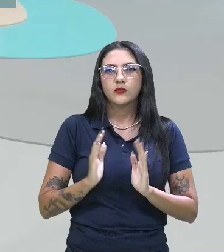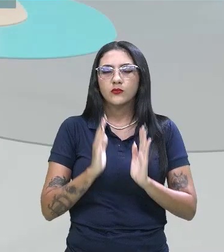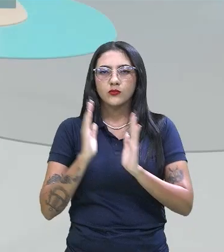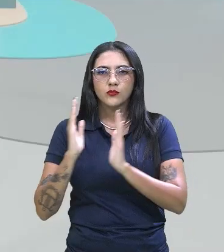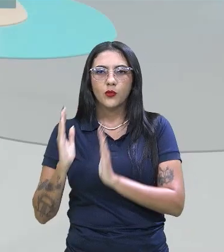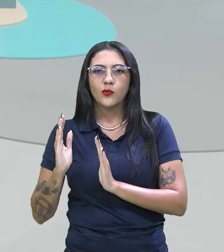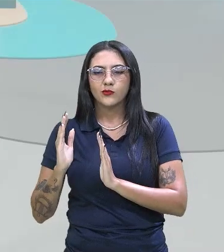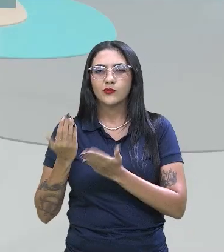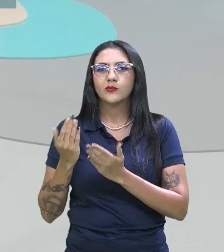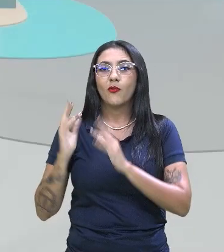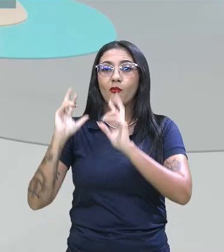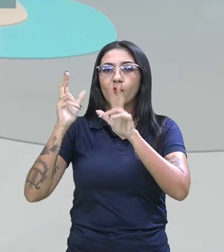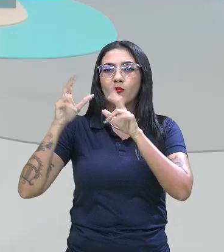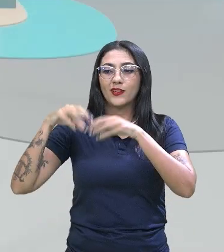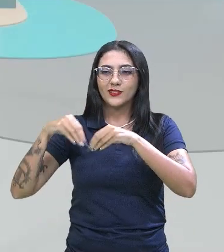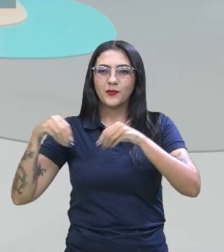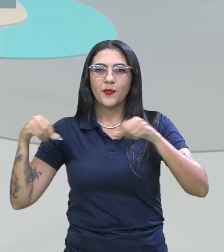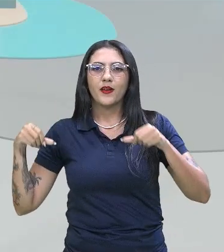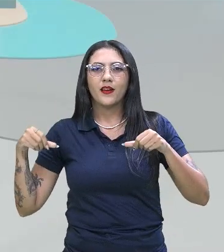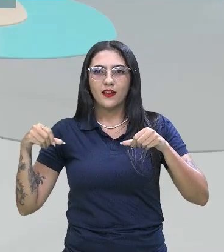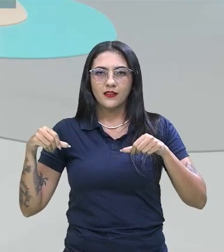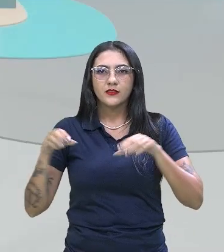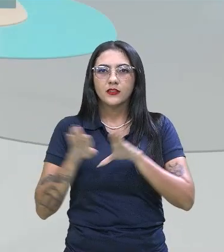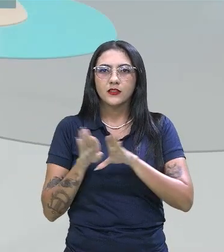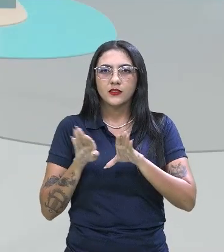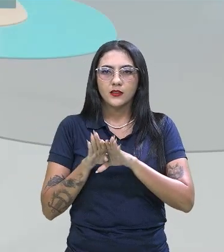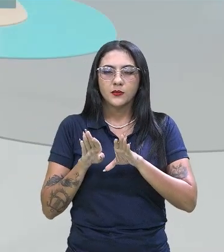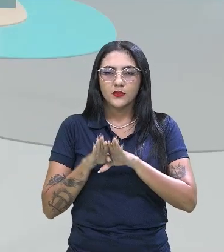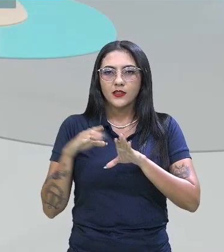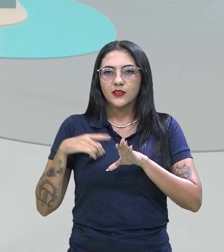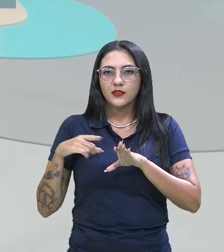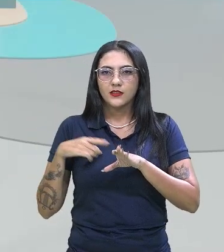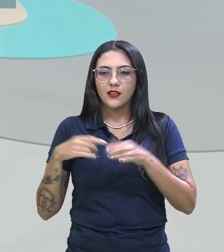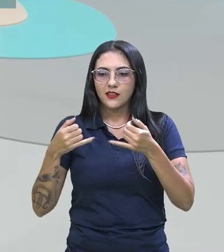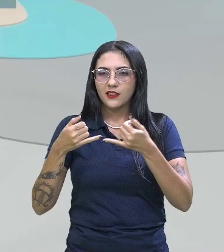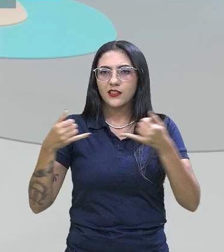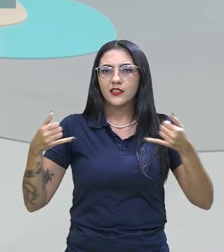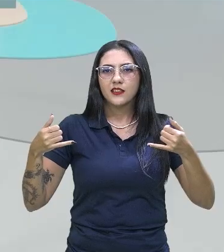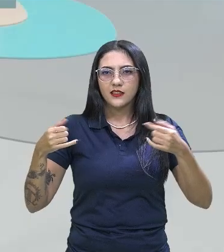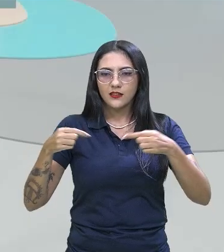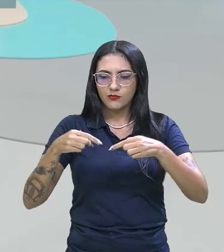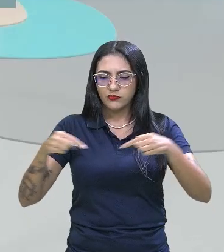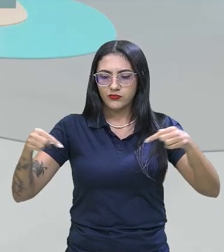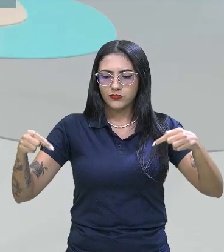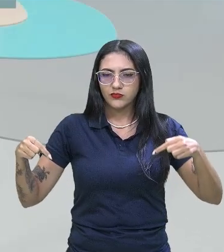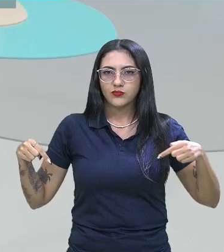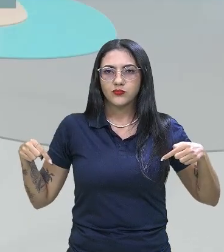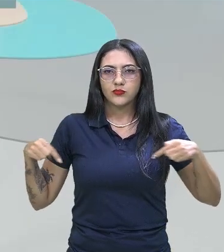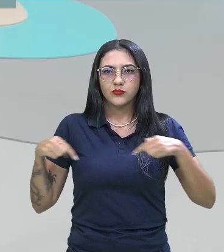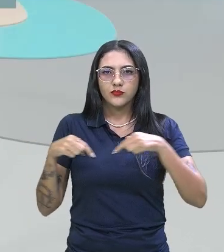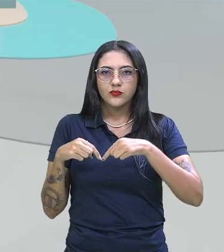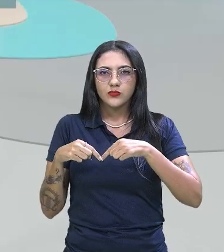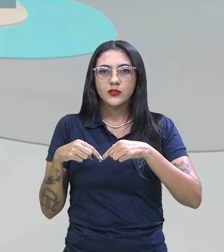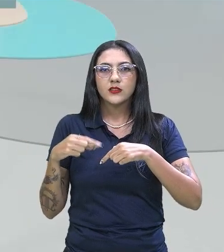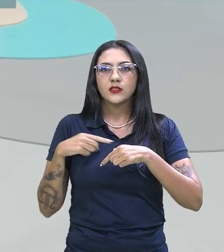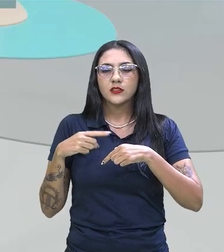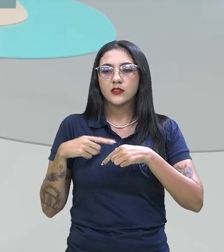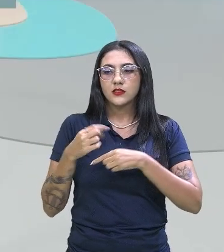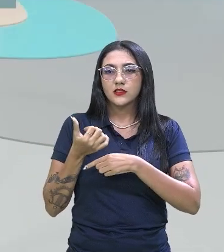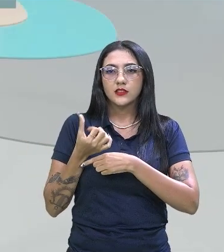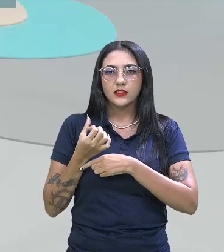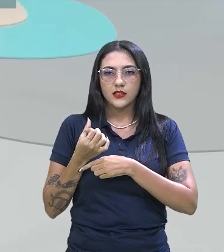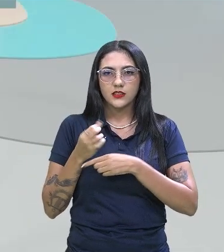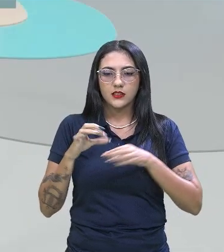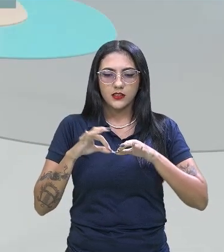quadra de areia com linhas sobre a areia que vão ter a dimensão de 16